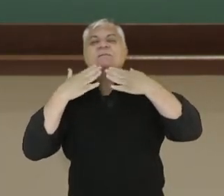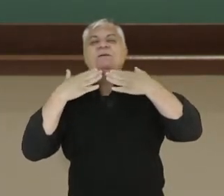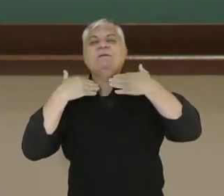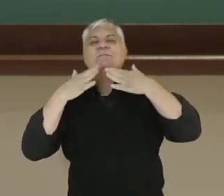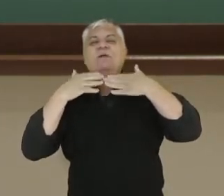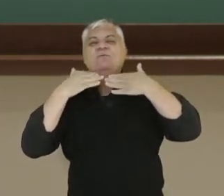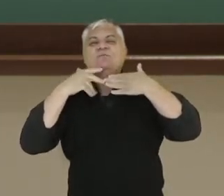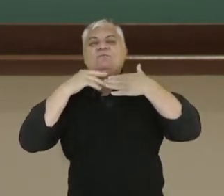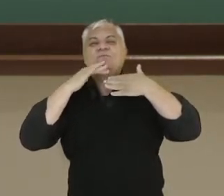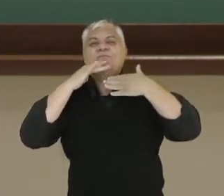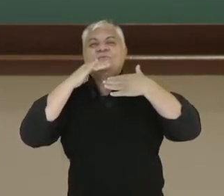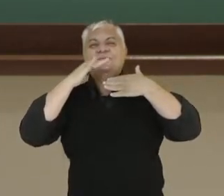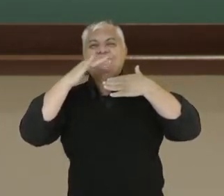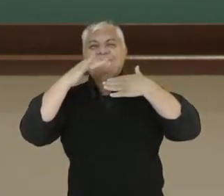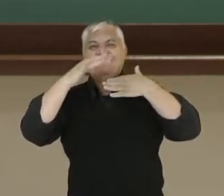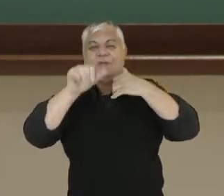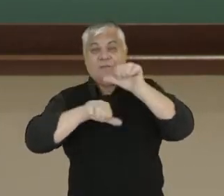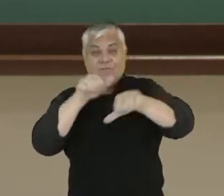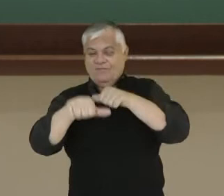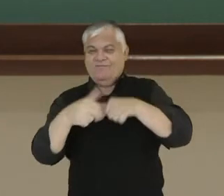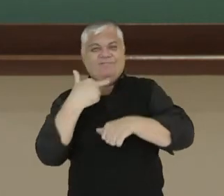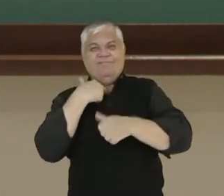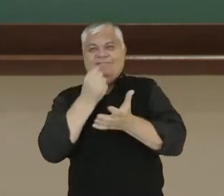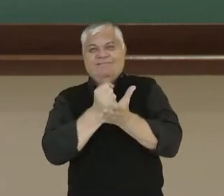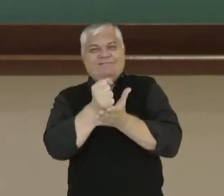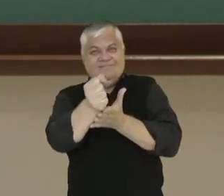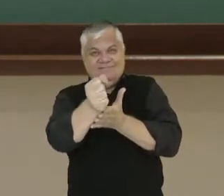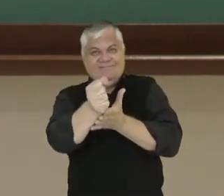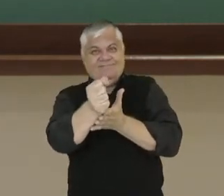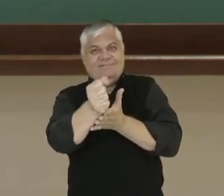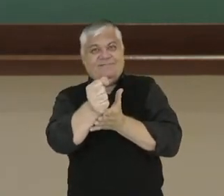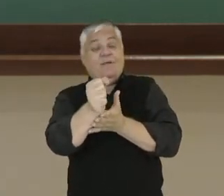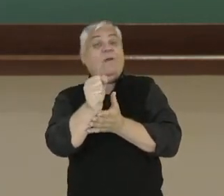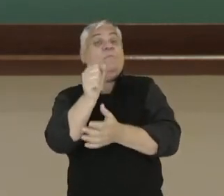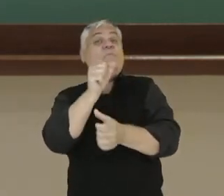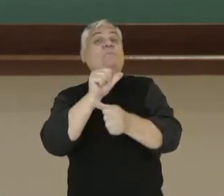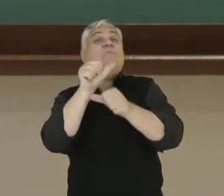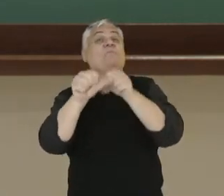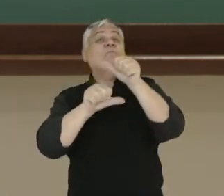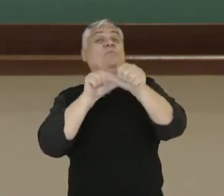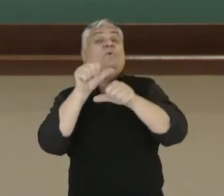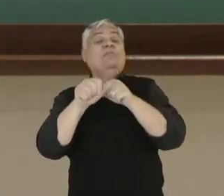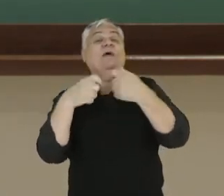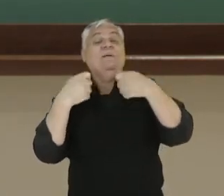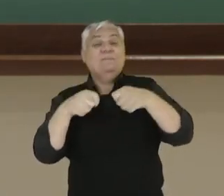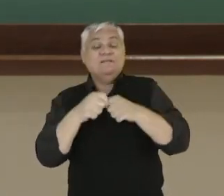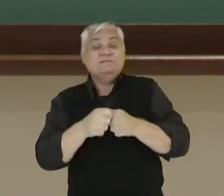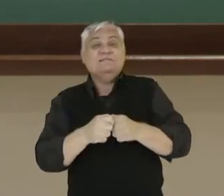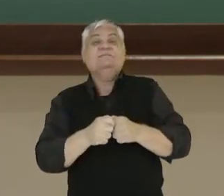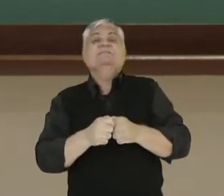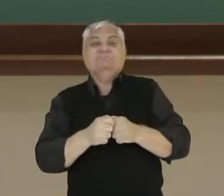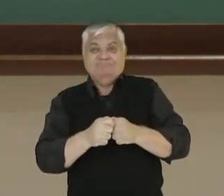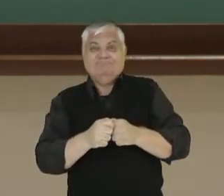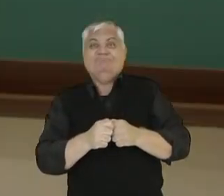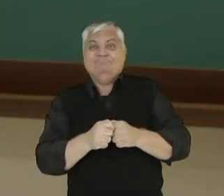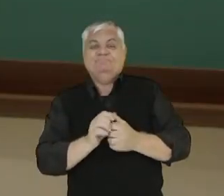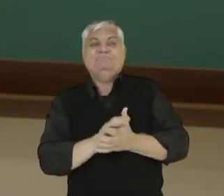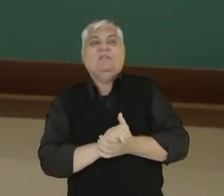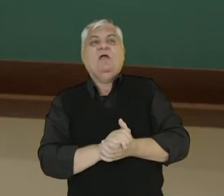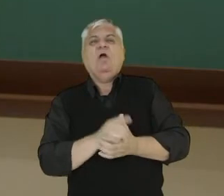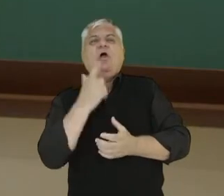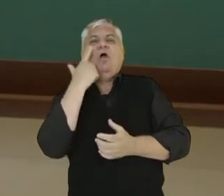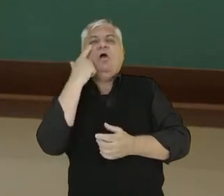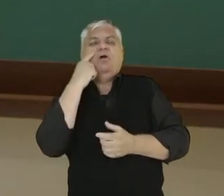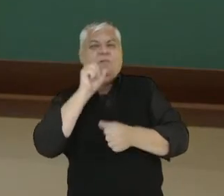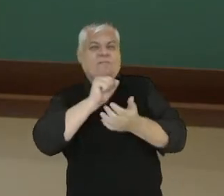sai, não tem mais como alterar essa frequência. Para alterar a frequência de oscilação, tem que mexer na fonte. Então vamos